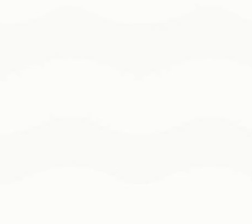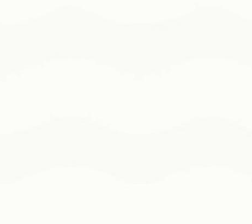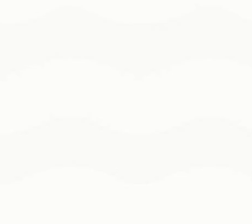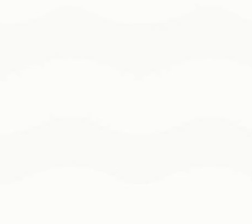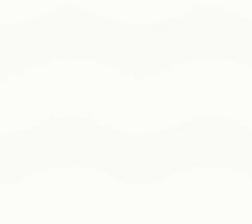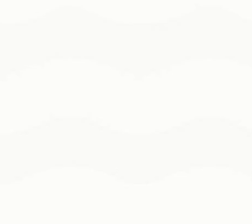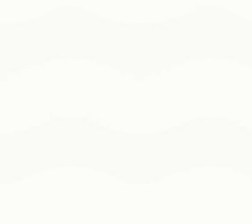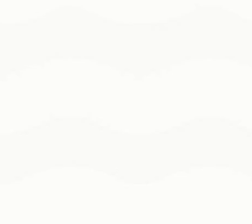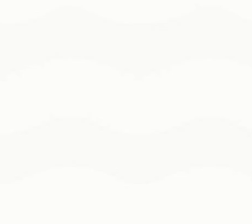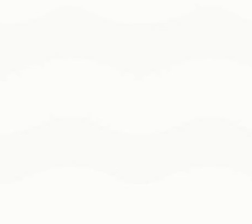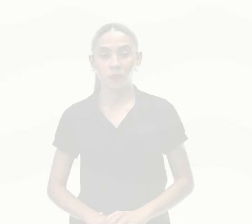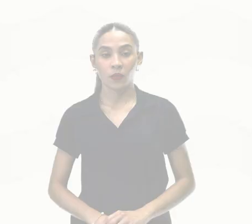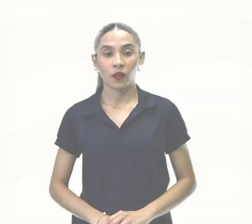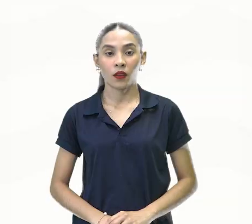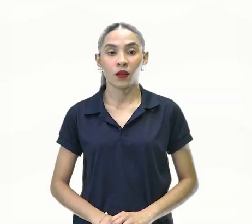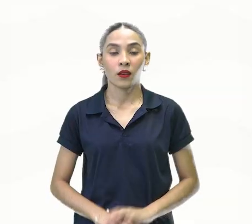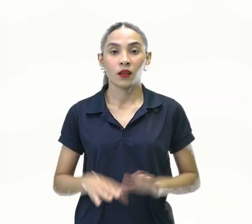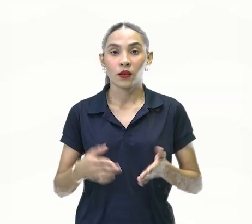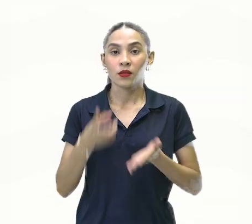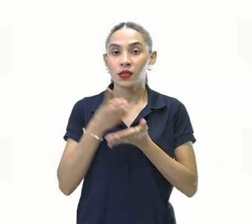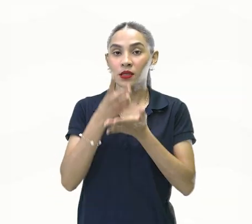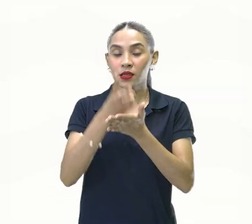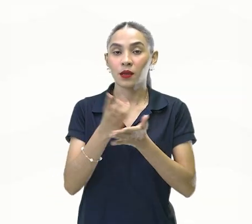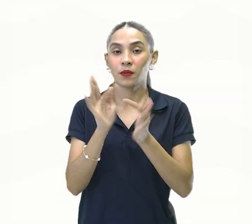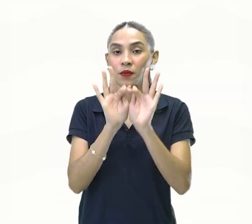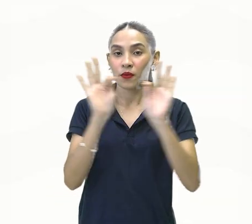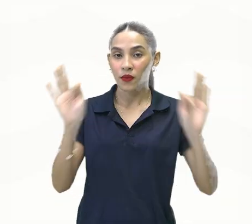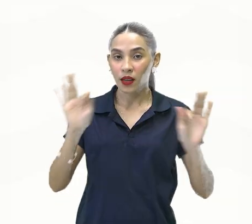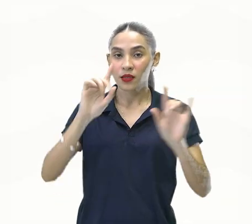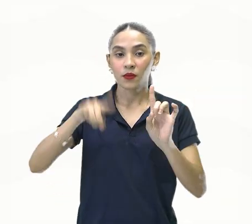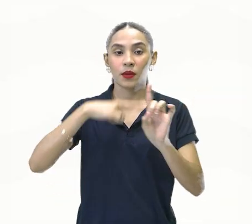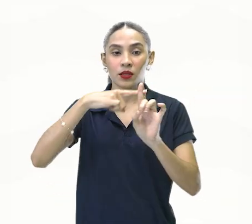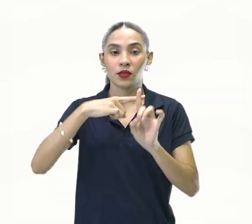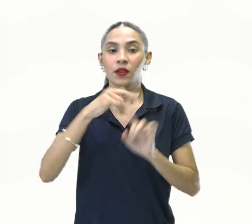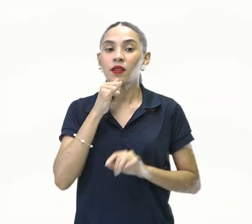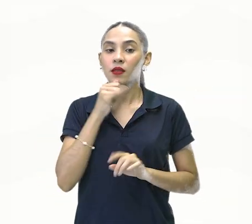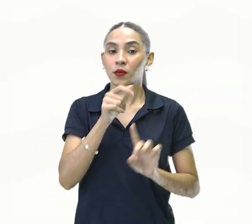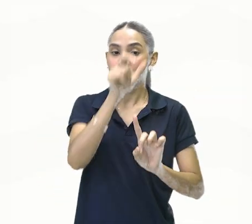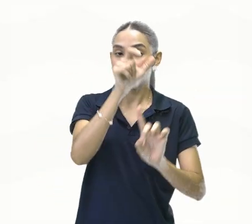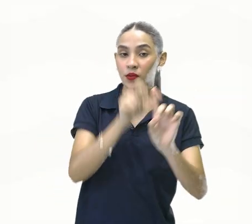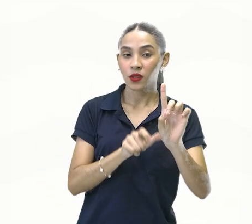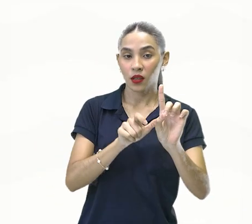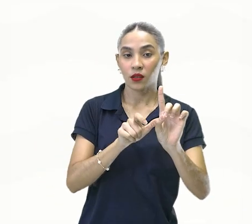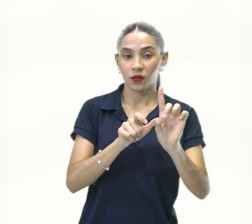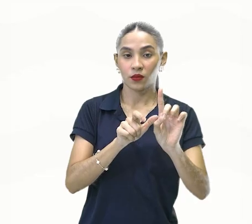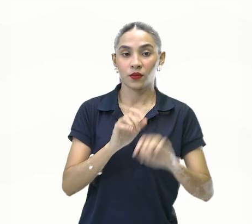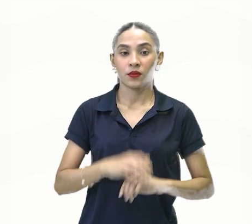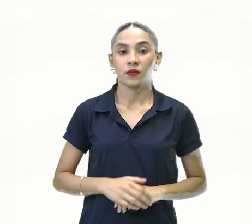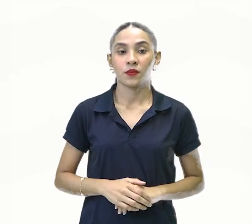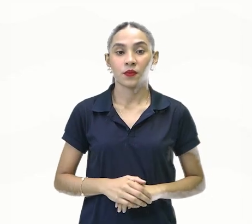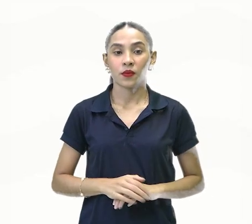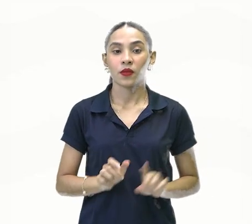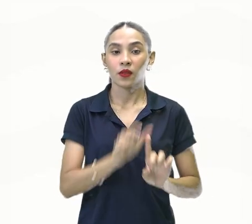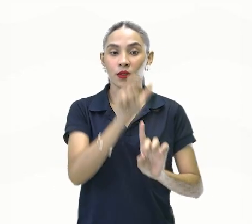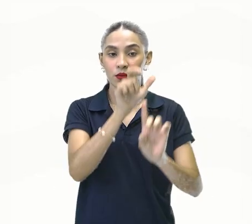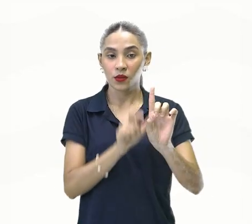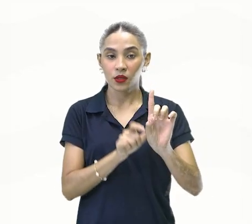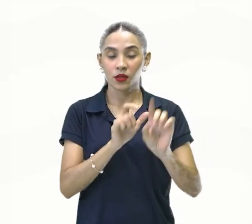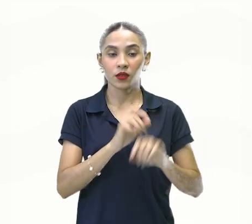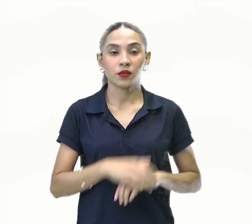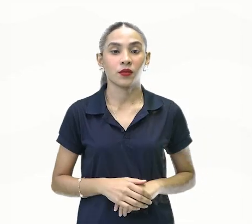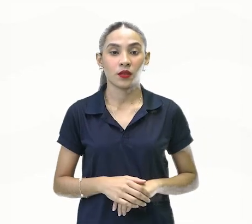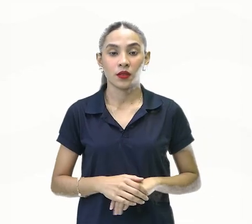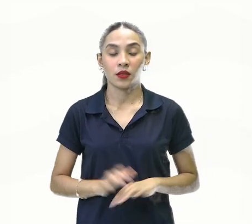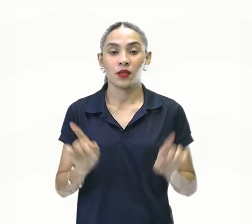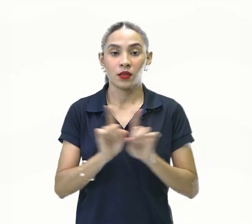temos sempre, né, nas frases afirmativas, o sujeito, tá? Vou destacar aqui, ó, sujeito.